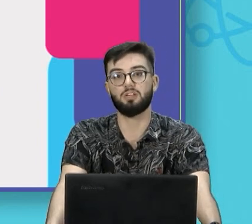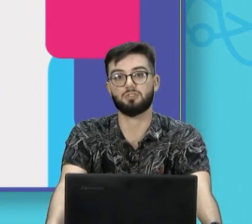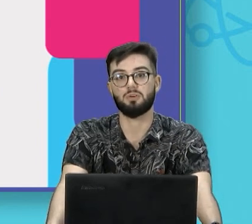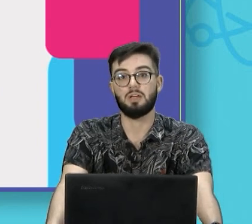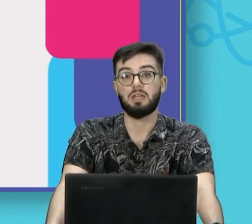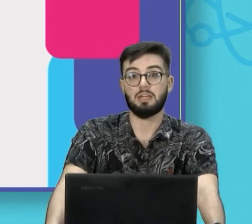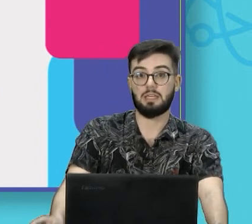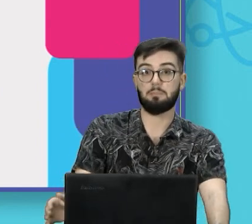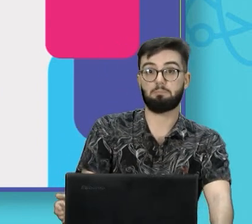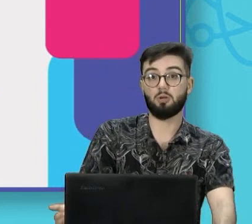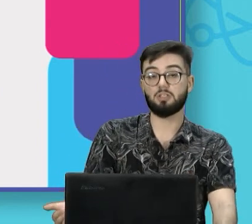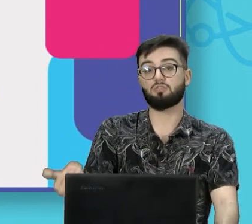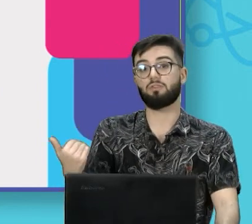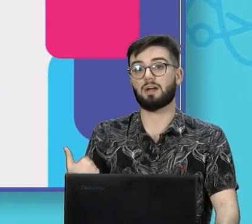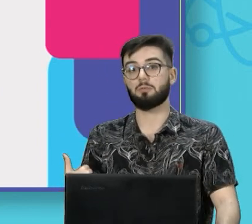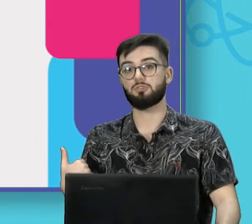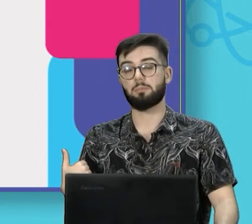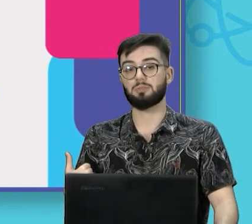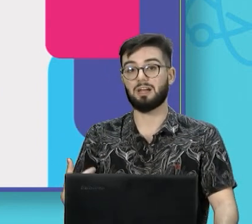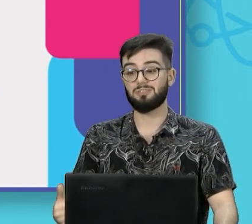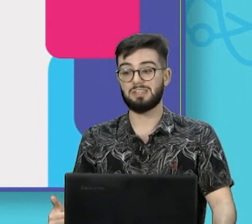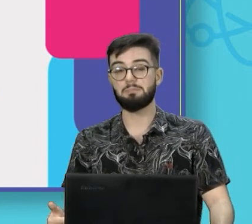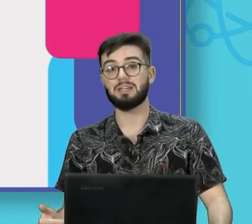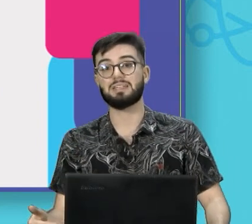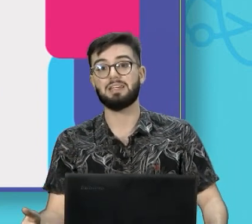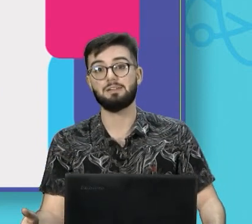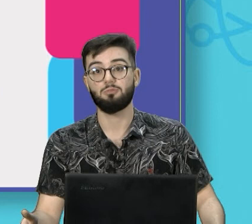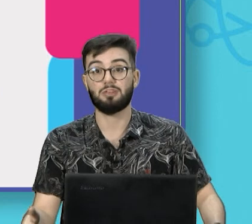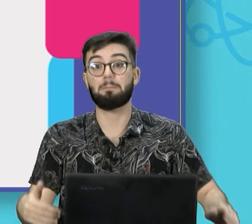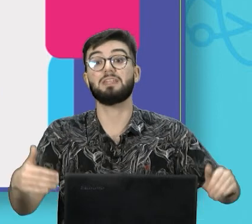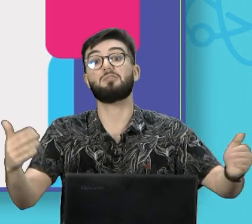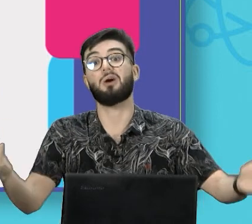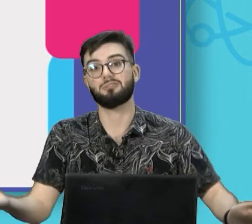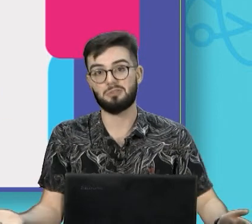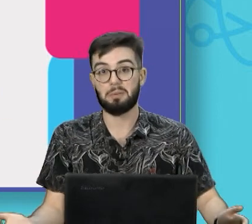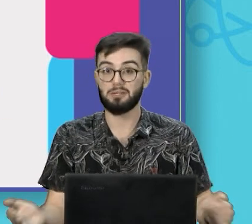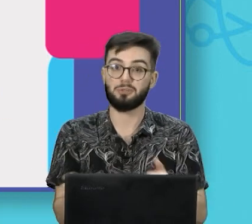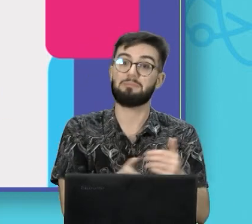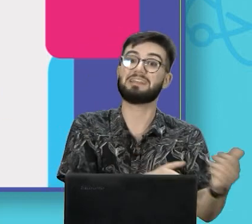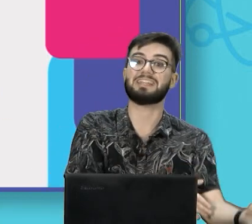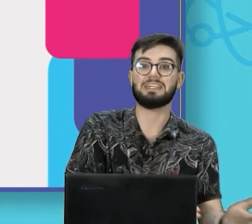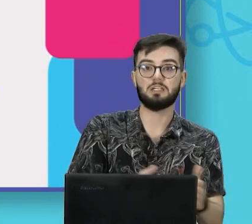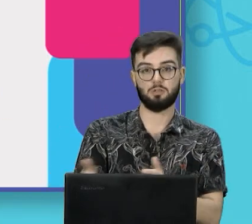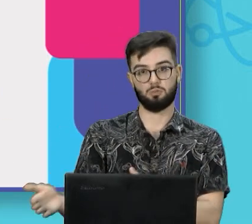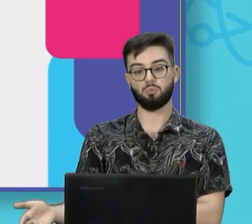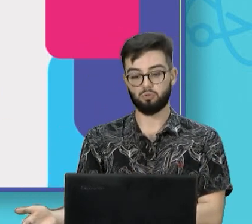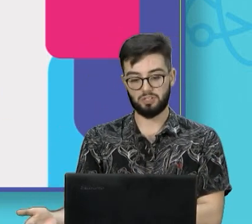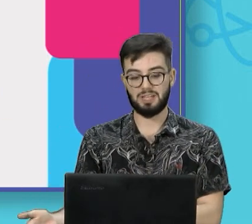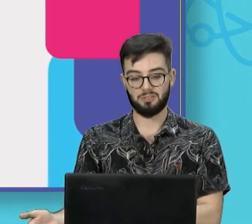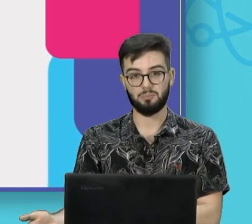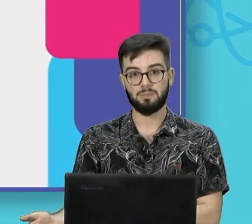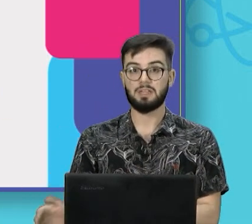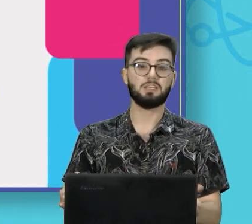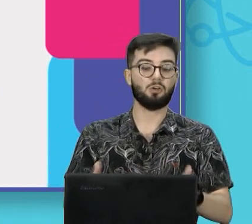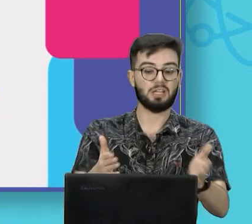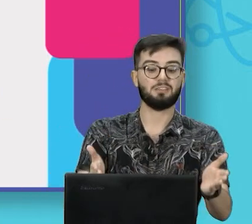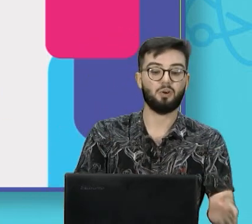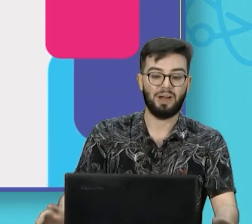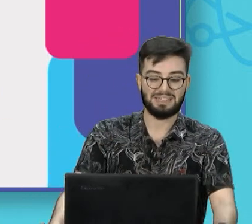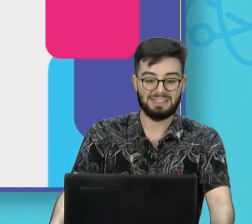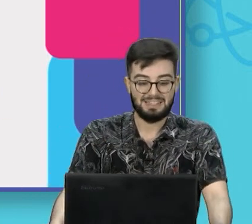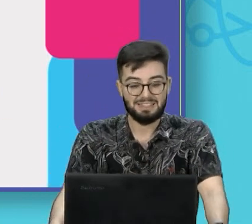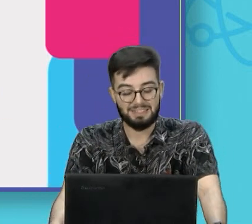as que ele fala no texto que ele pode resolver câmara dos deputados e mantém os apaniguados do Imperador né mantém o Senado